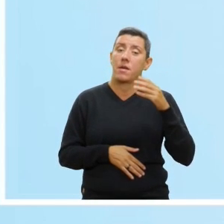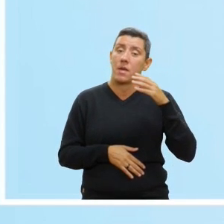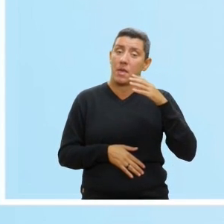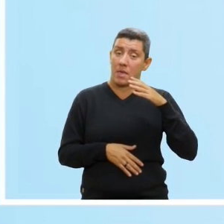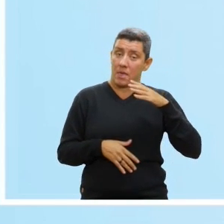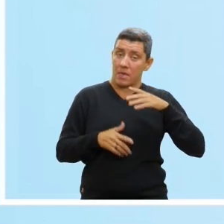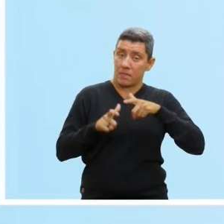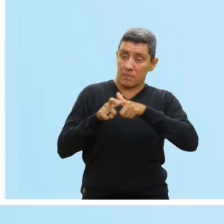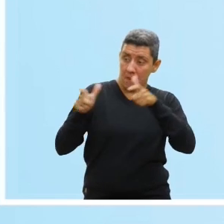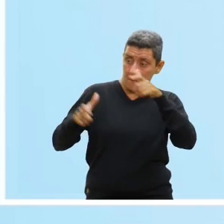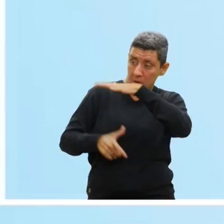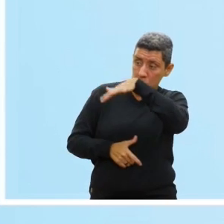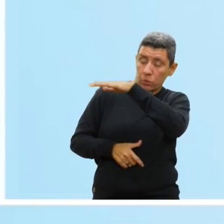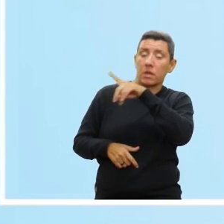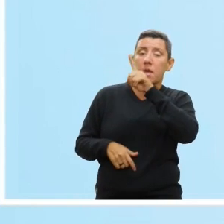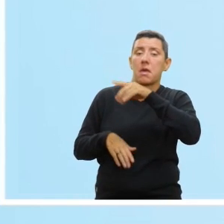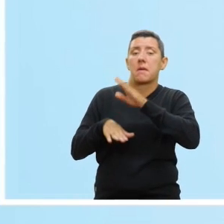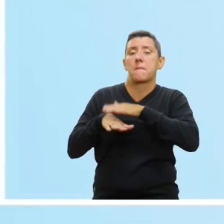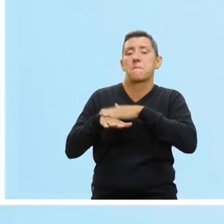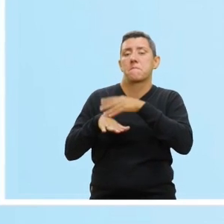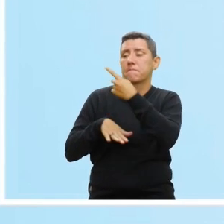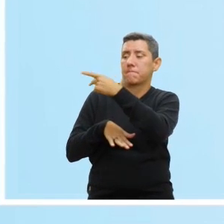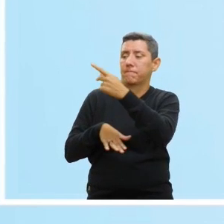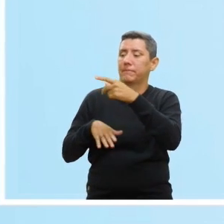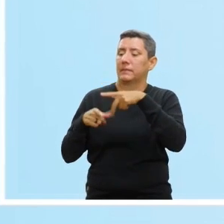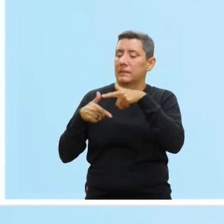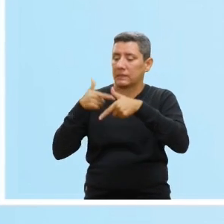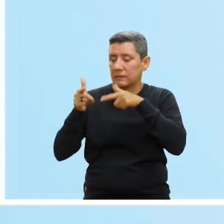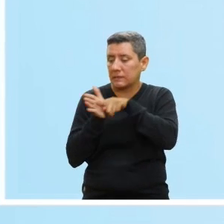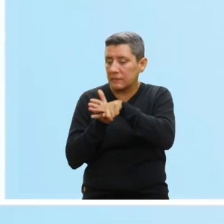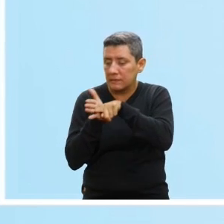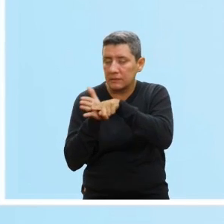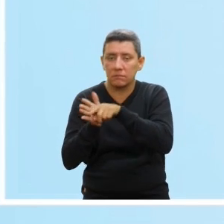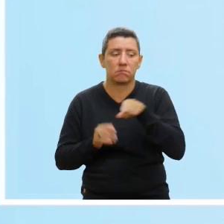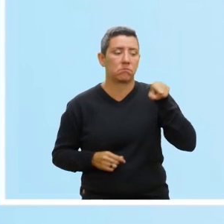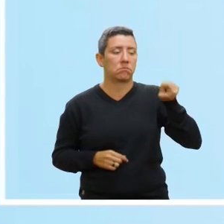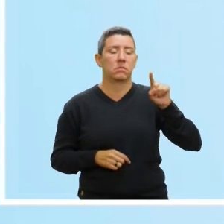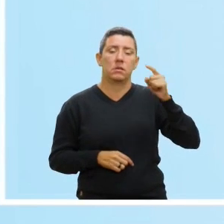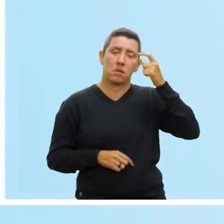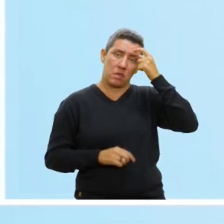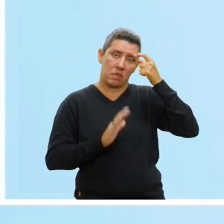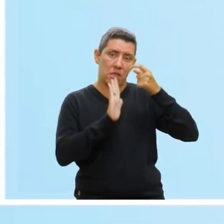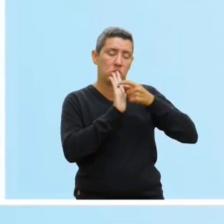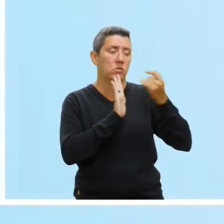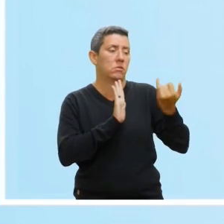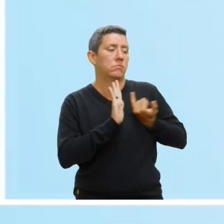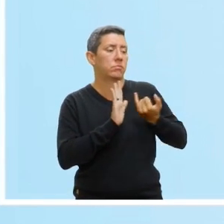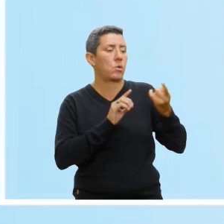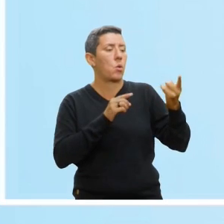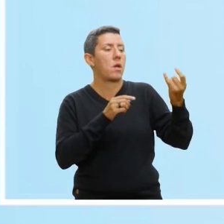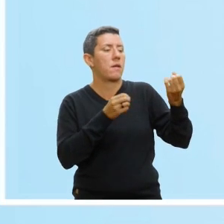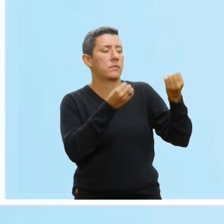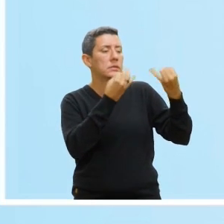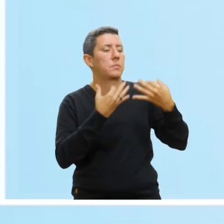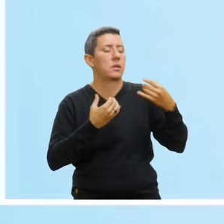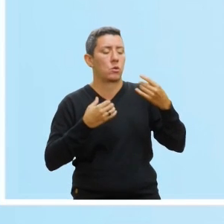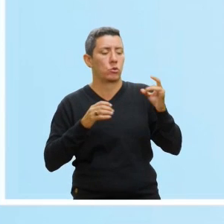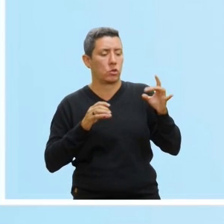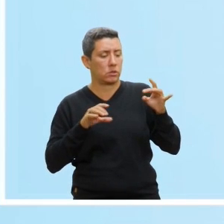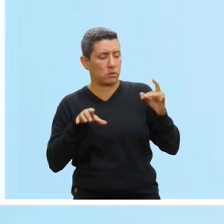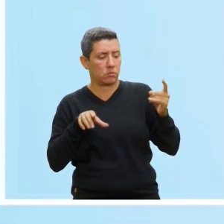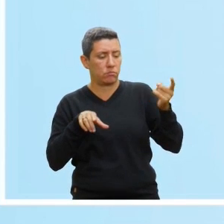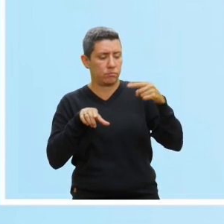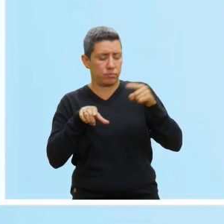sistema convencional de DWDM. E o DC908 ele faz tudo isso sozinho e é muito interessante. Então ele faz um alinhamento